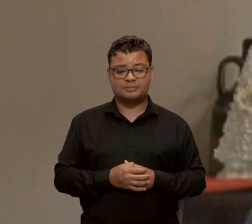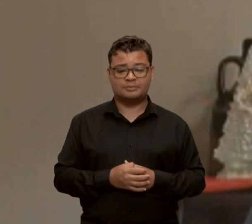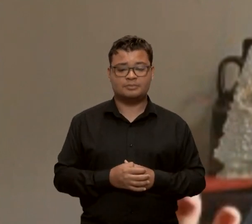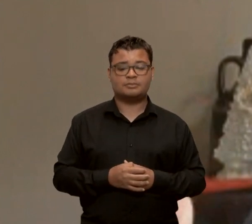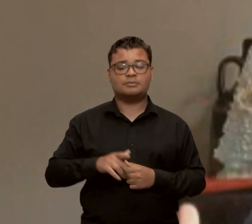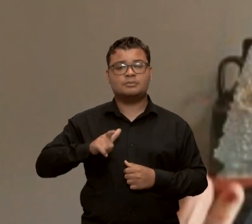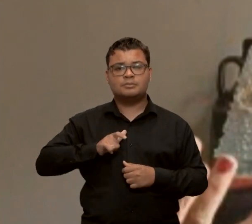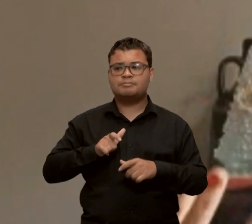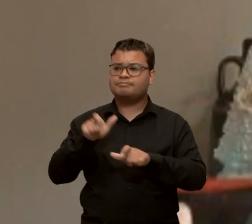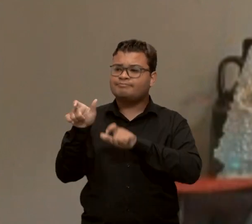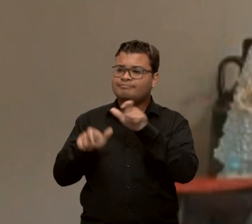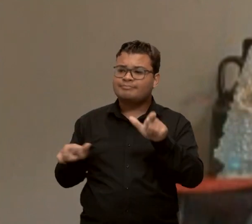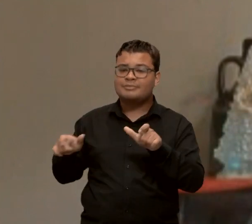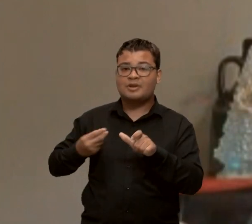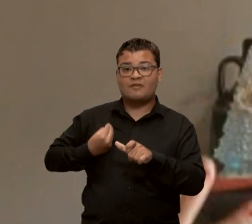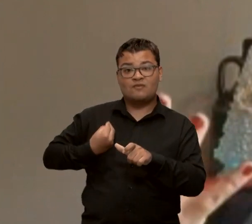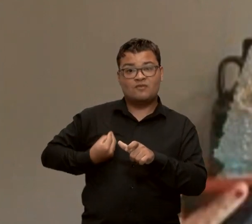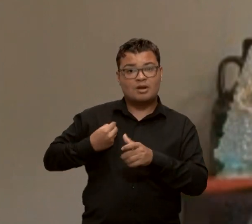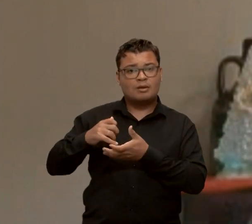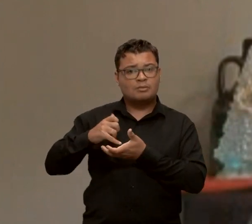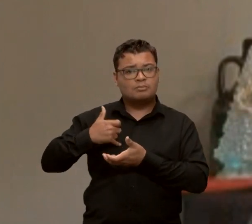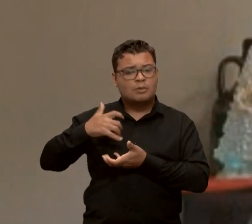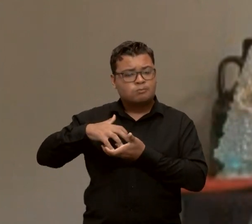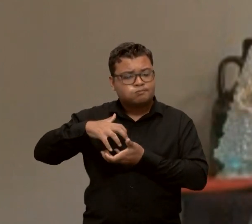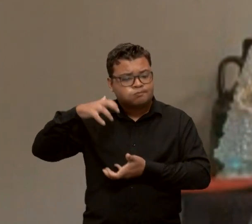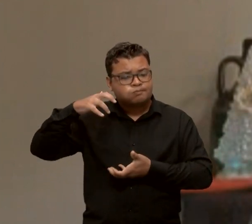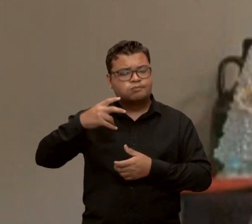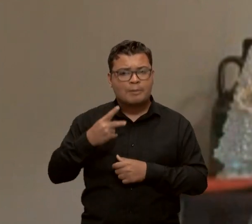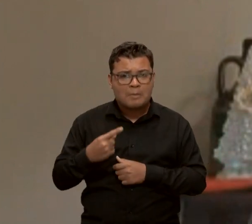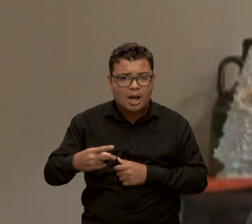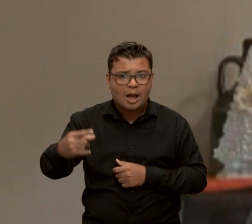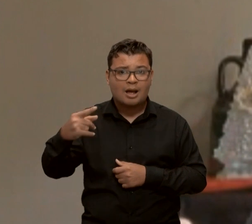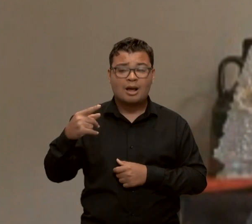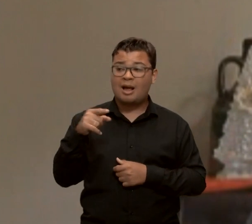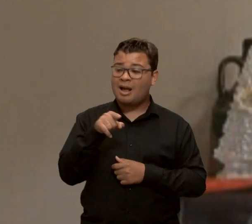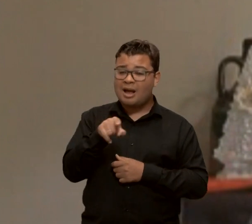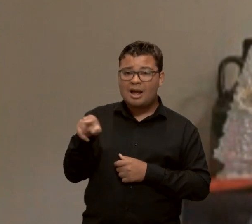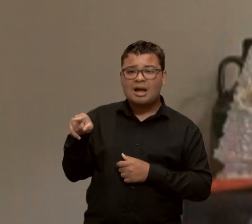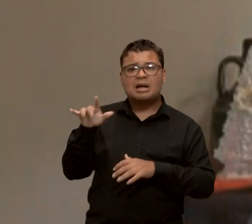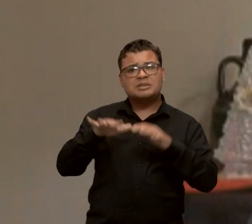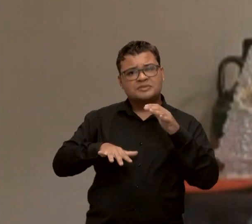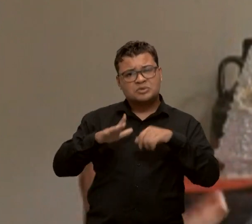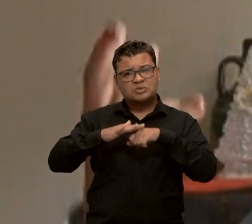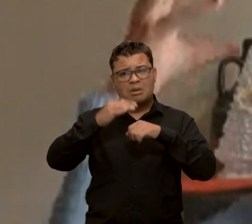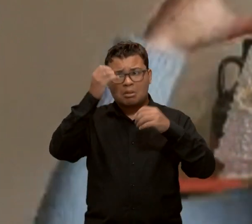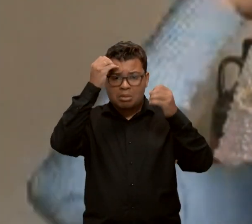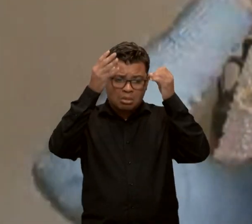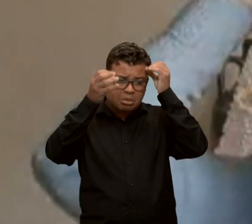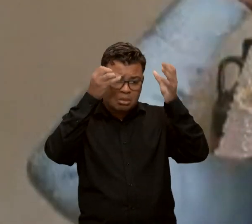longevo. Mesmo o longevo, com Alzheimer, por exemplo, a gente consegue